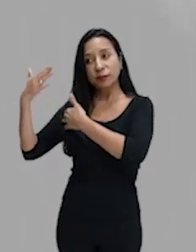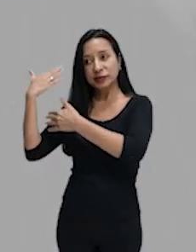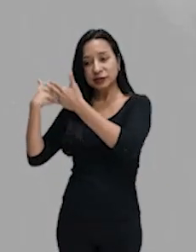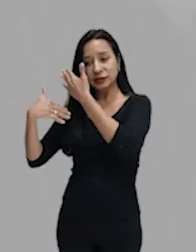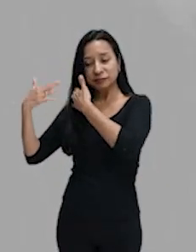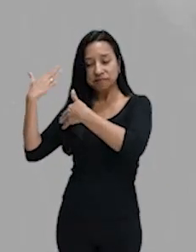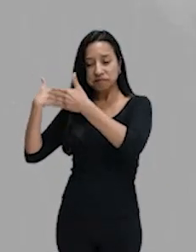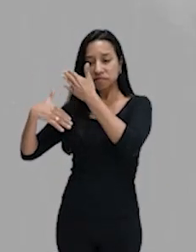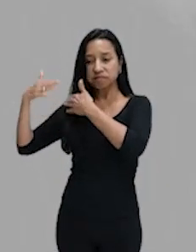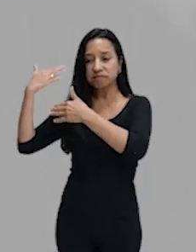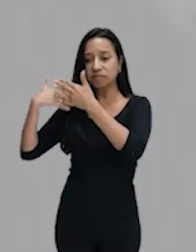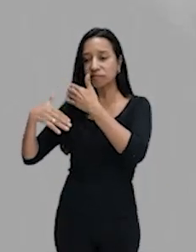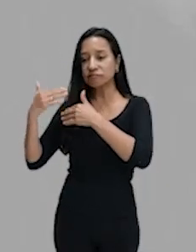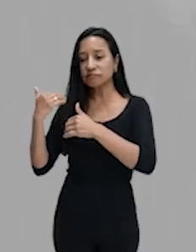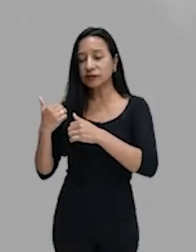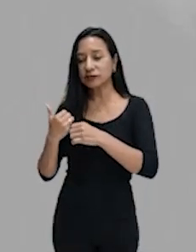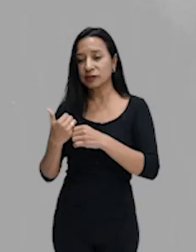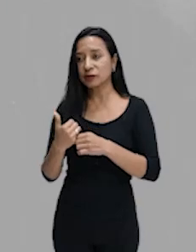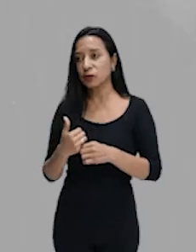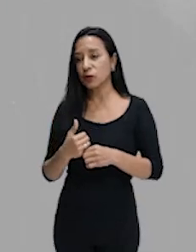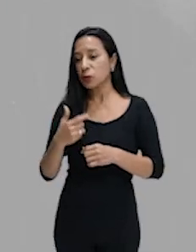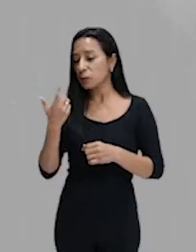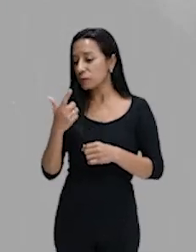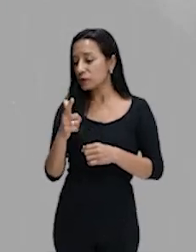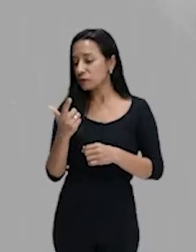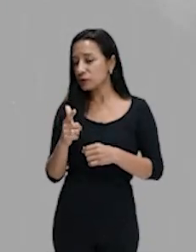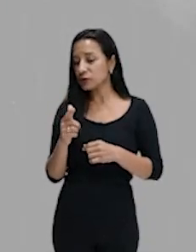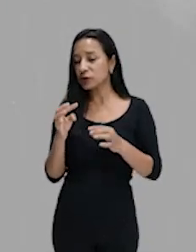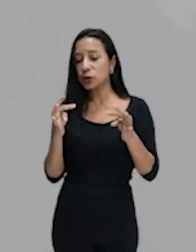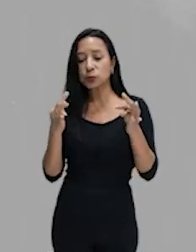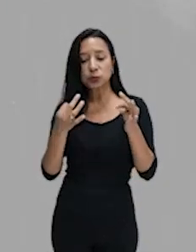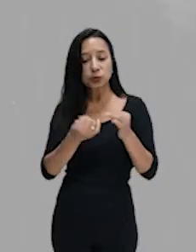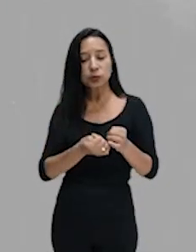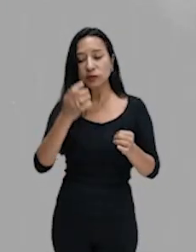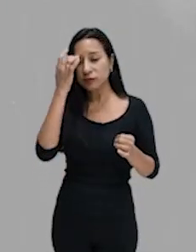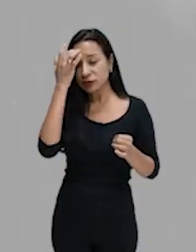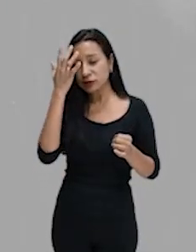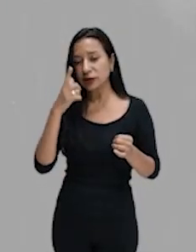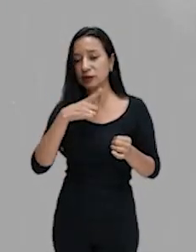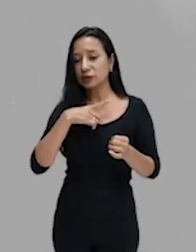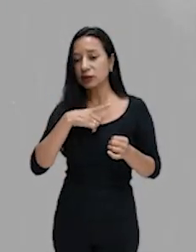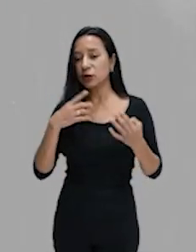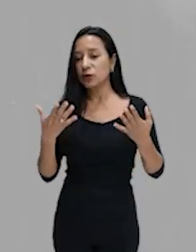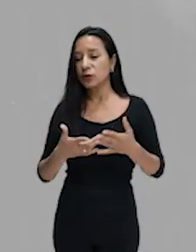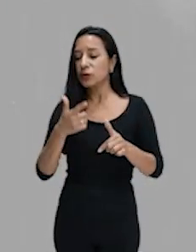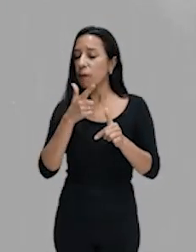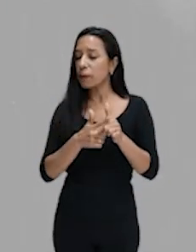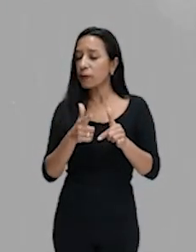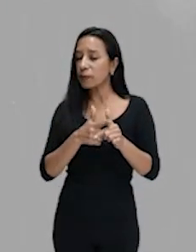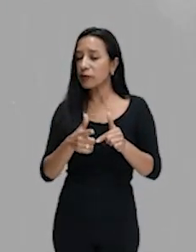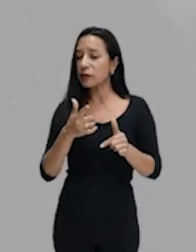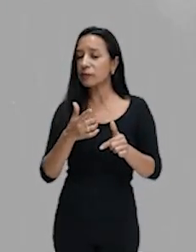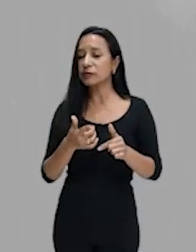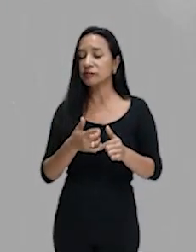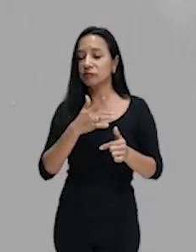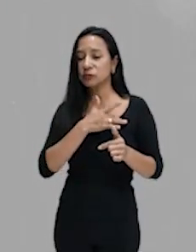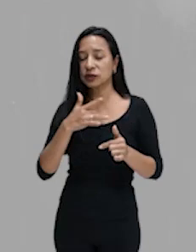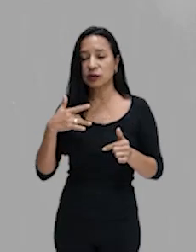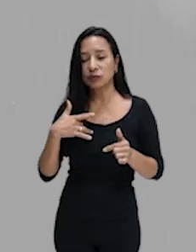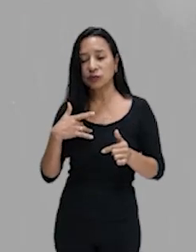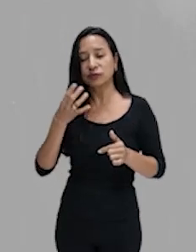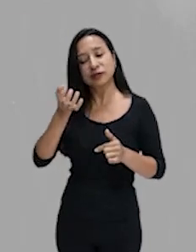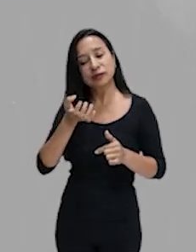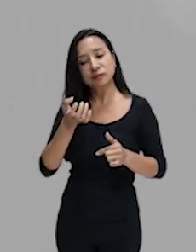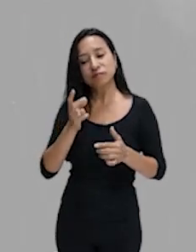há anos atrás, né, anos onde não tinha toda essa facilidade que tem hoje, teve os problemas que teve e ainda assim queria